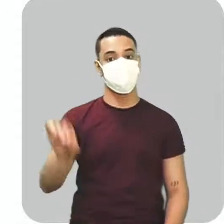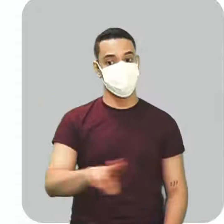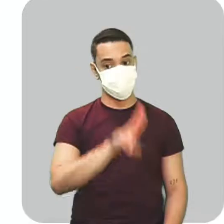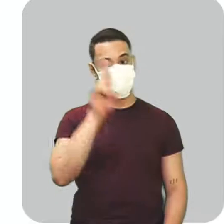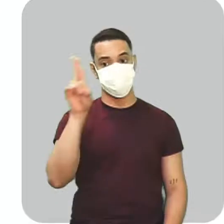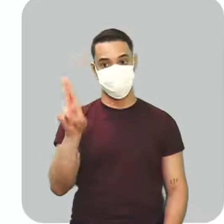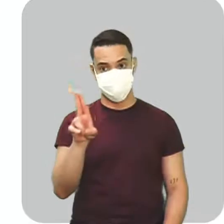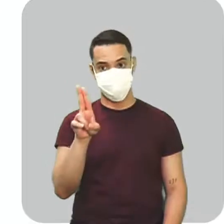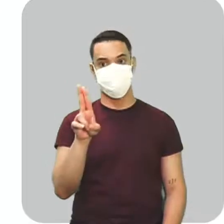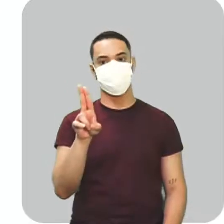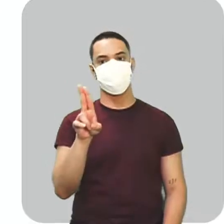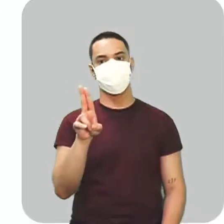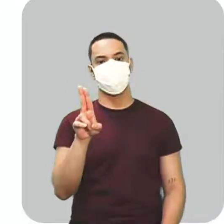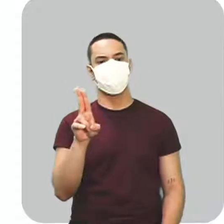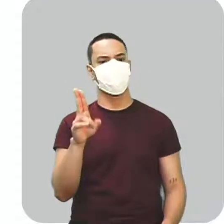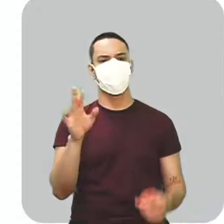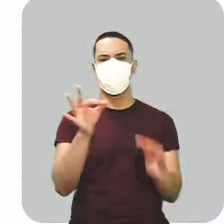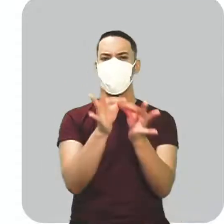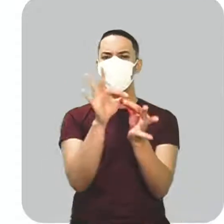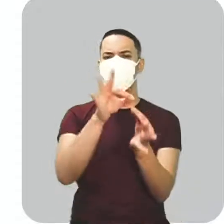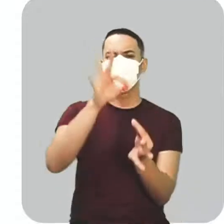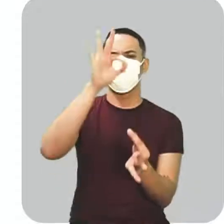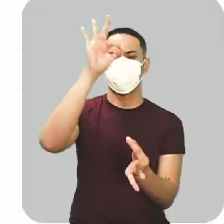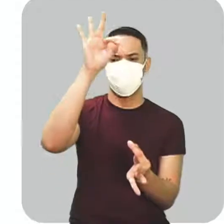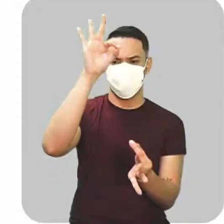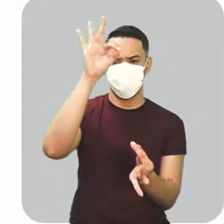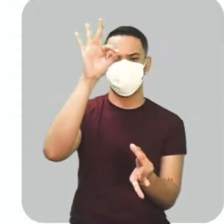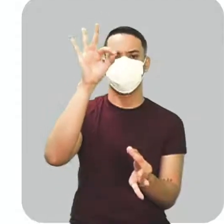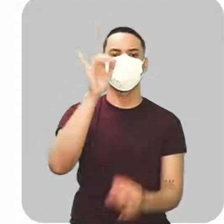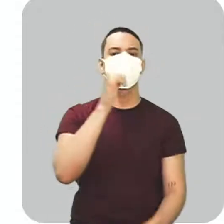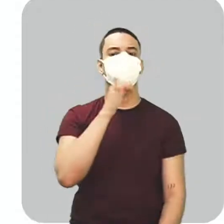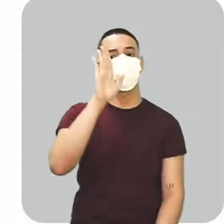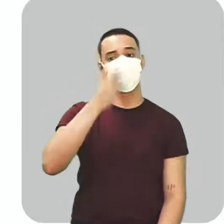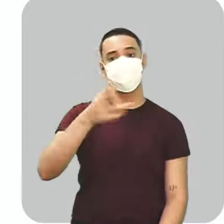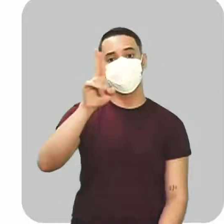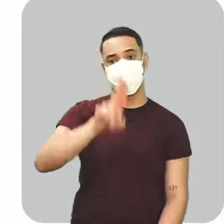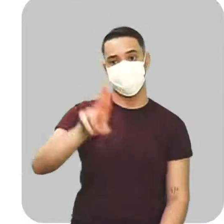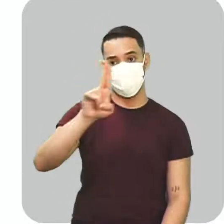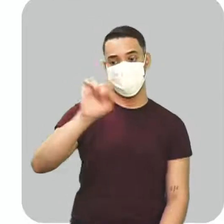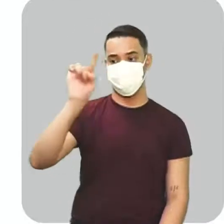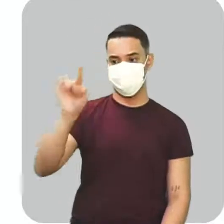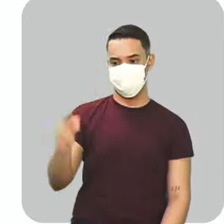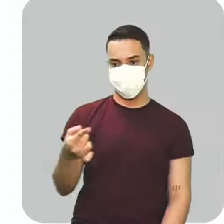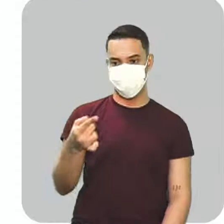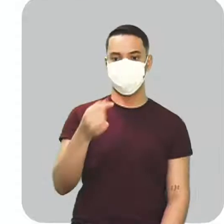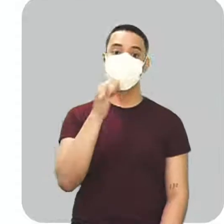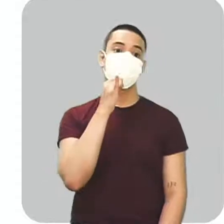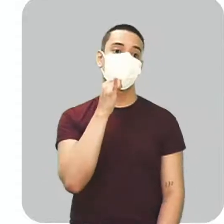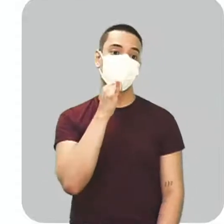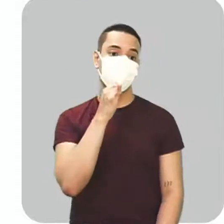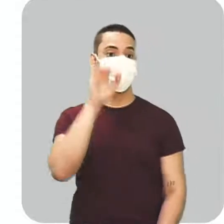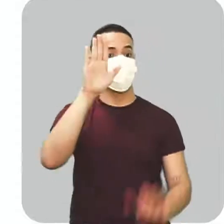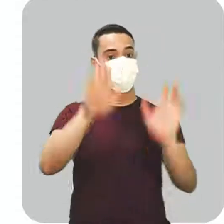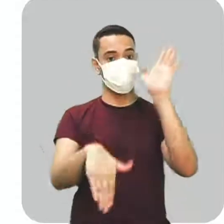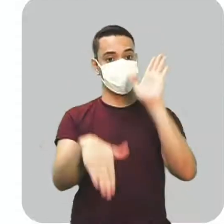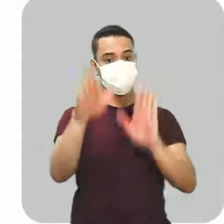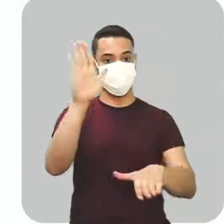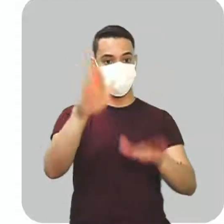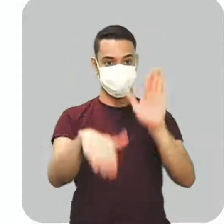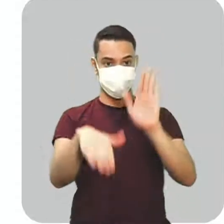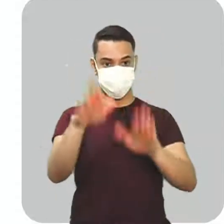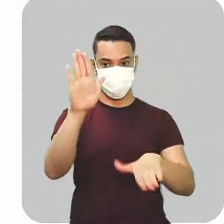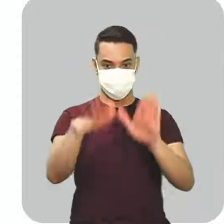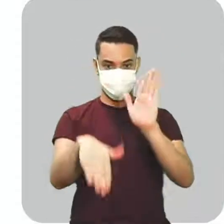Ou, quando ela for muito longa, tá, gente? Ou que já tem utilizado a vírgula. Vamos ver aqui no exemplo. Às